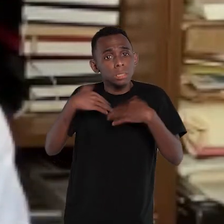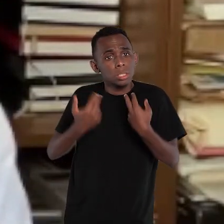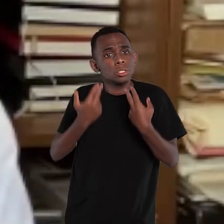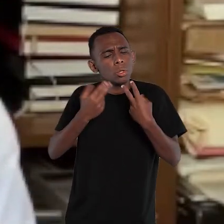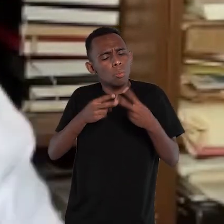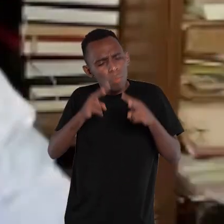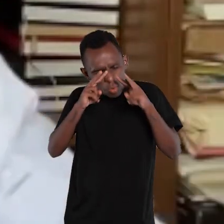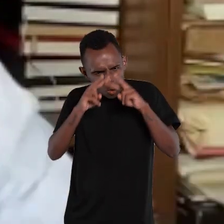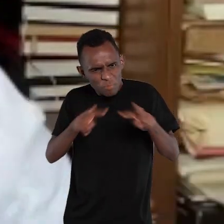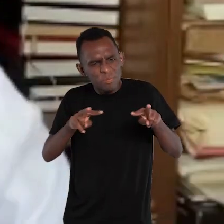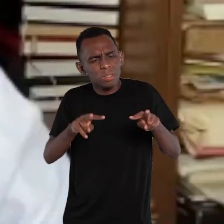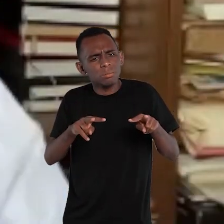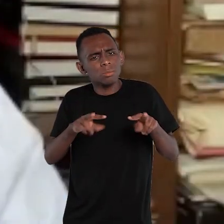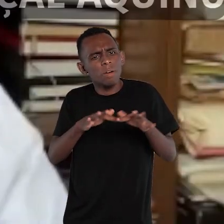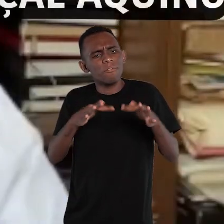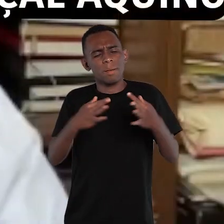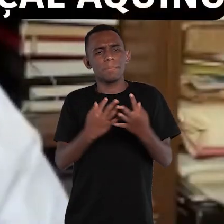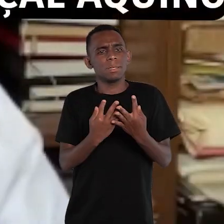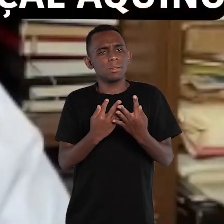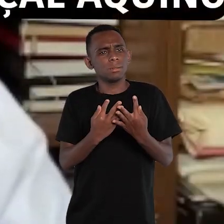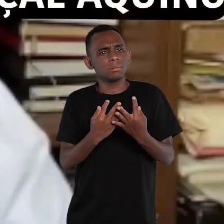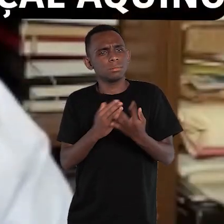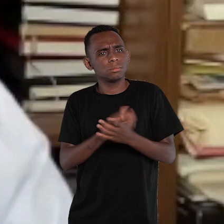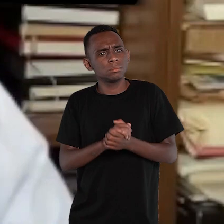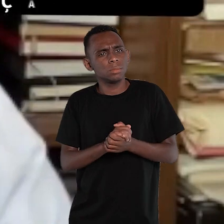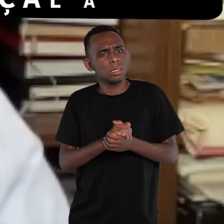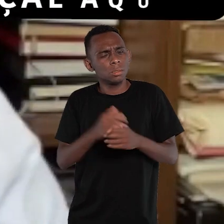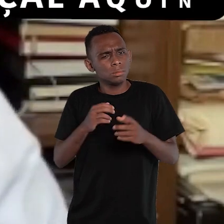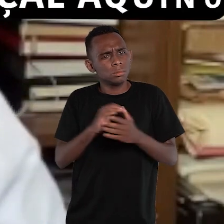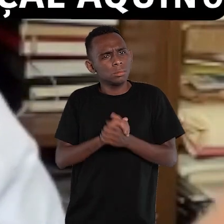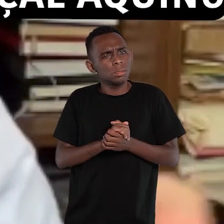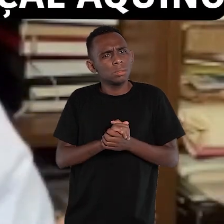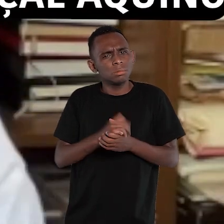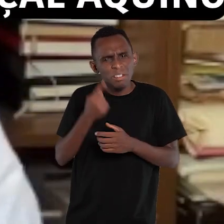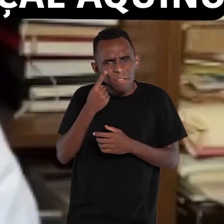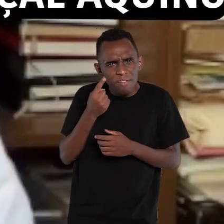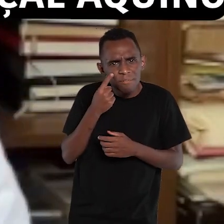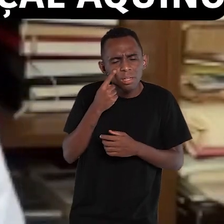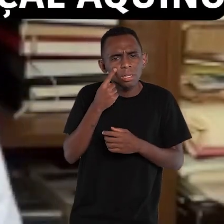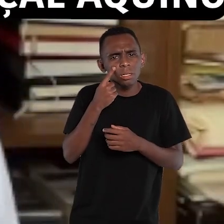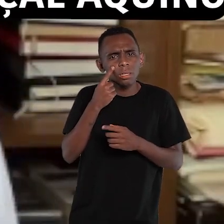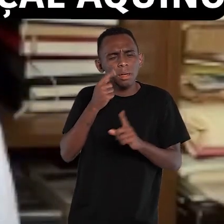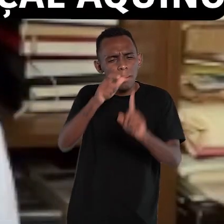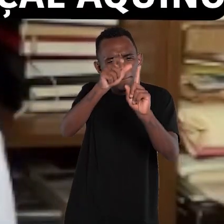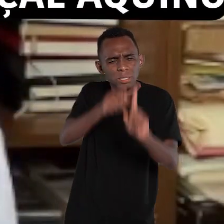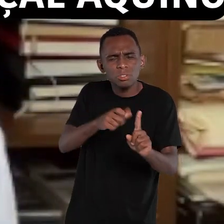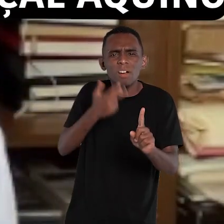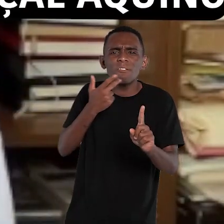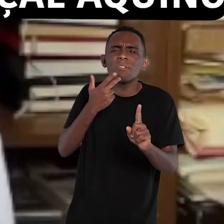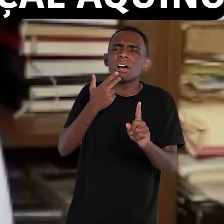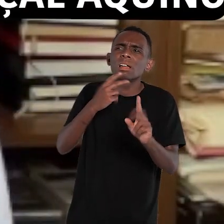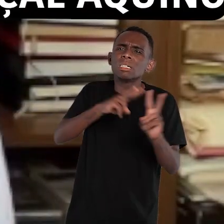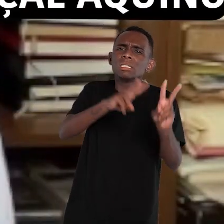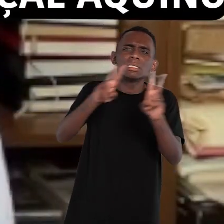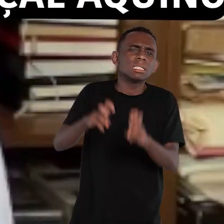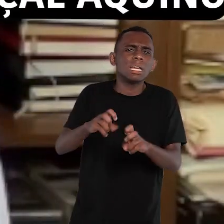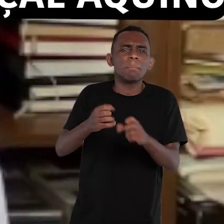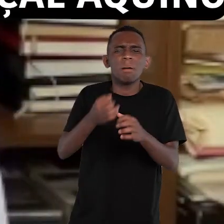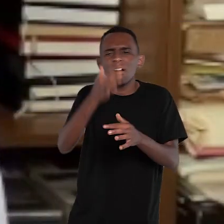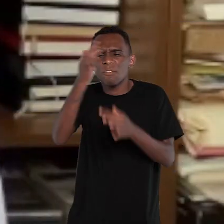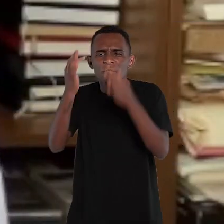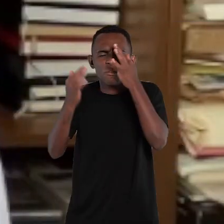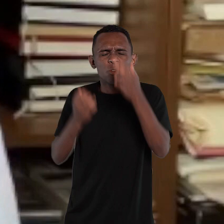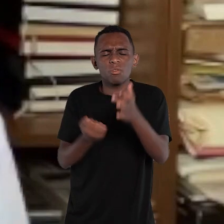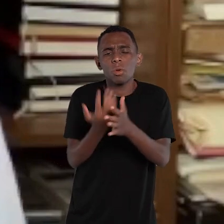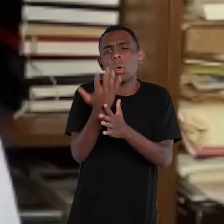família disfuncional nesse sentido. Você vai ver que o menino, o personagem é sensível, ele fala das plantas,